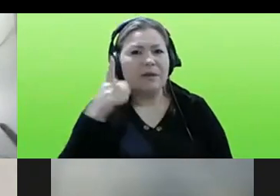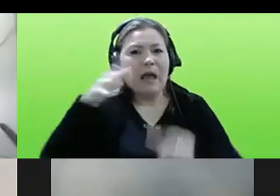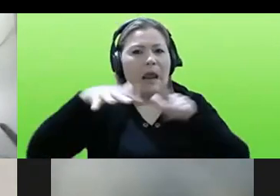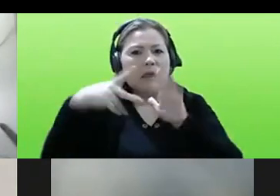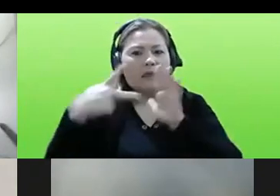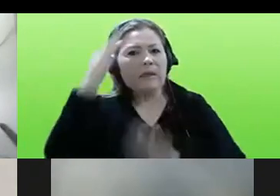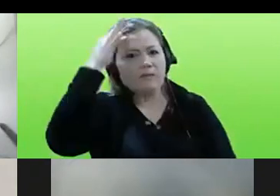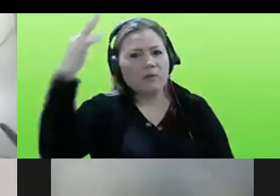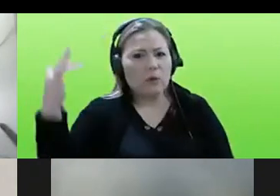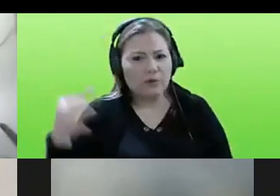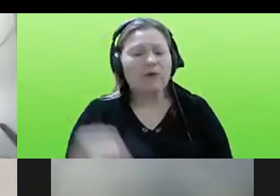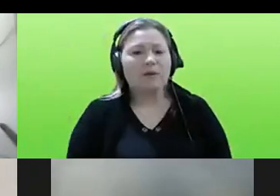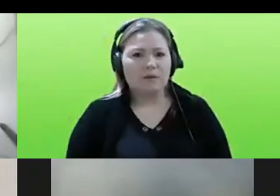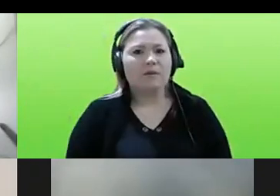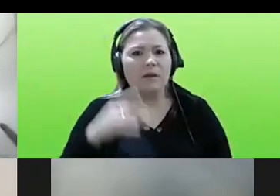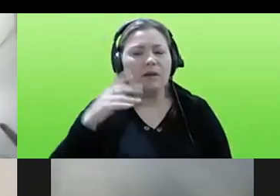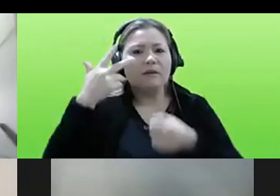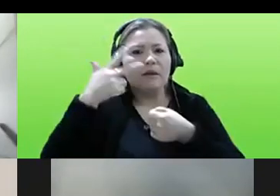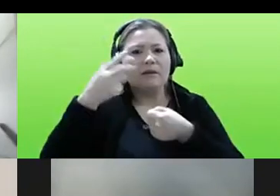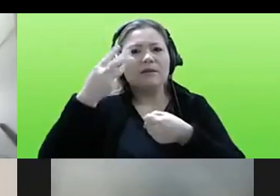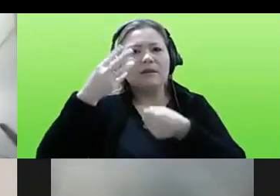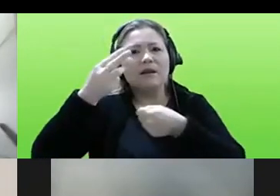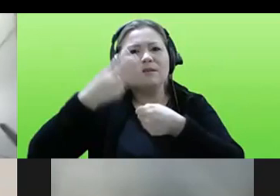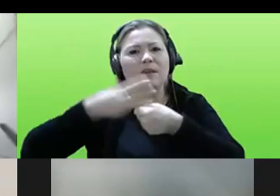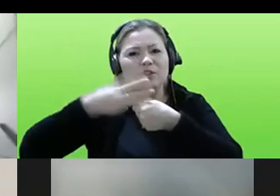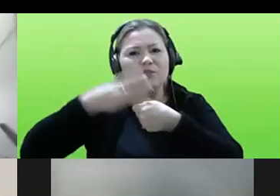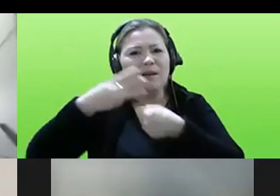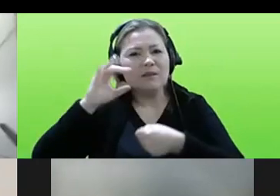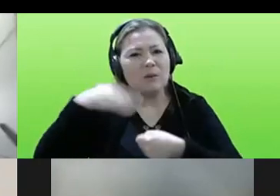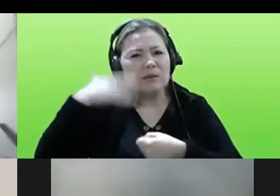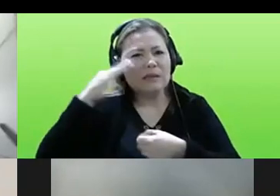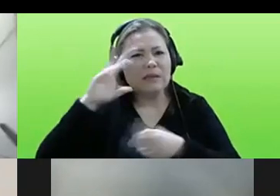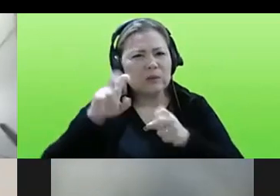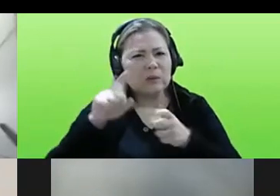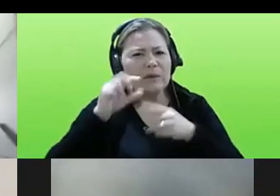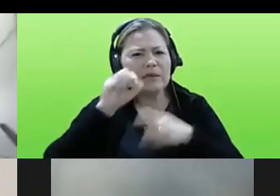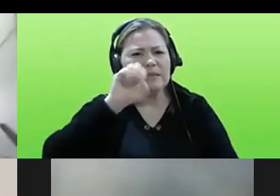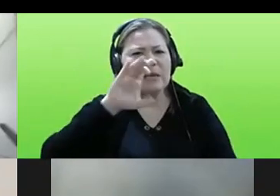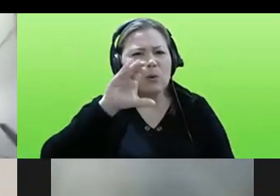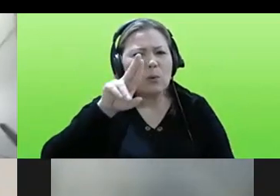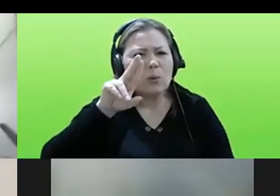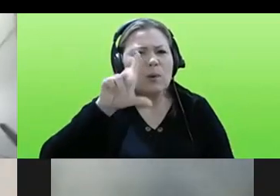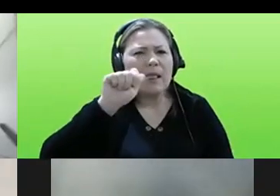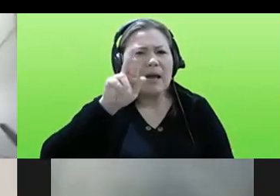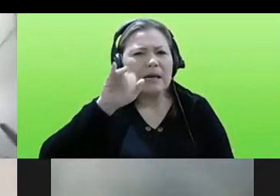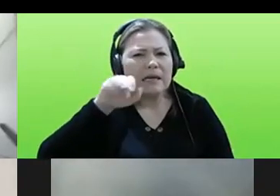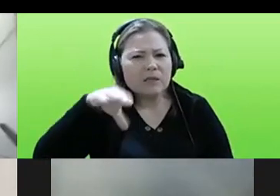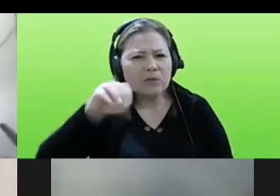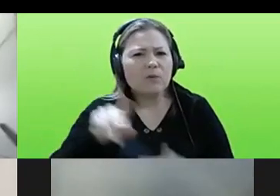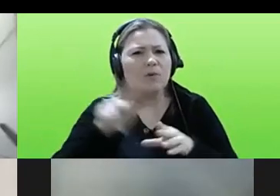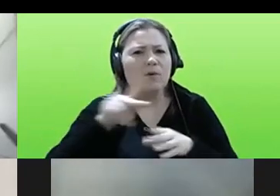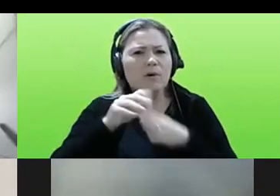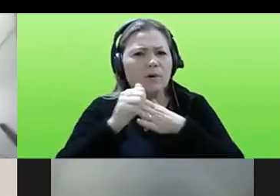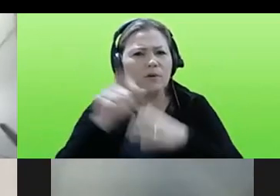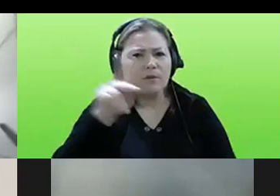filosofia, filosofia da Idade Média, e se eu entendi bem, a questão do secularismo no cristianismo, e o orientador é o professor